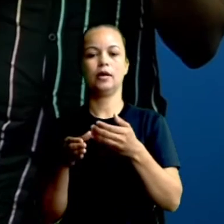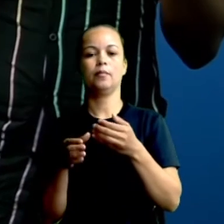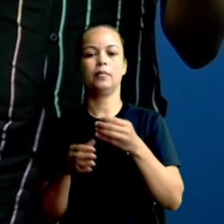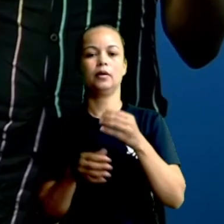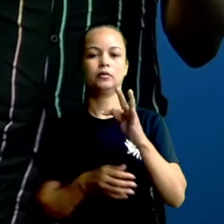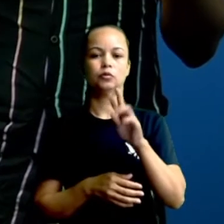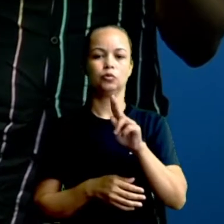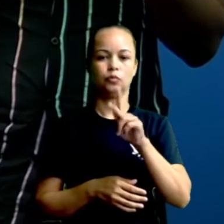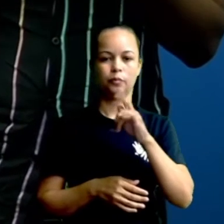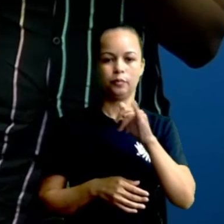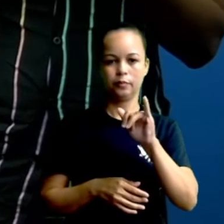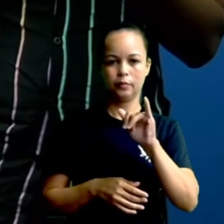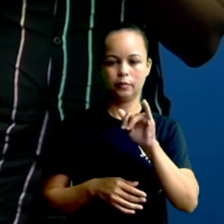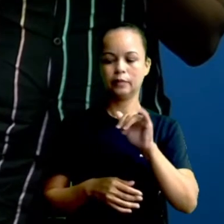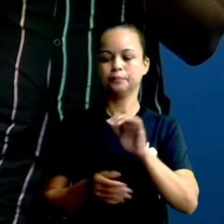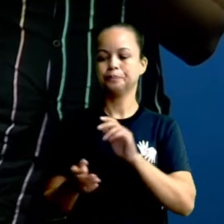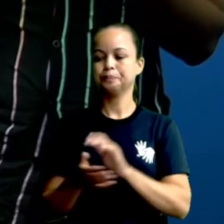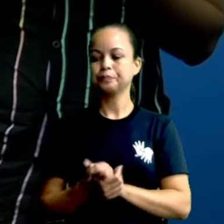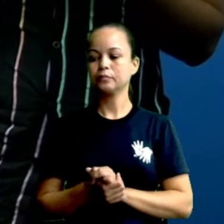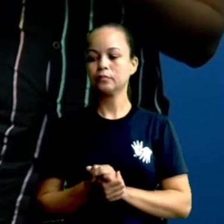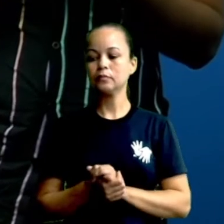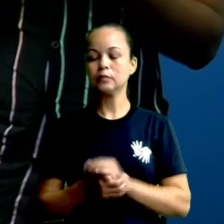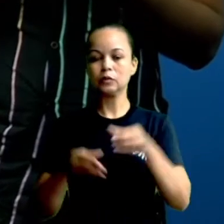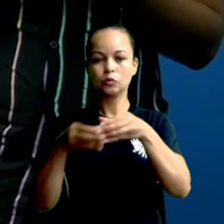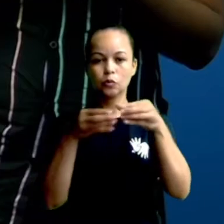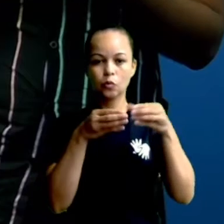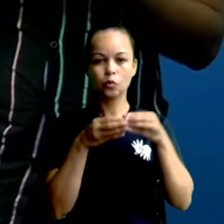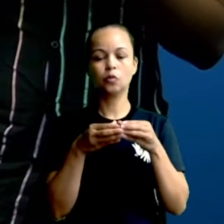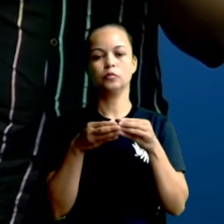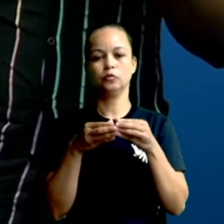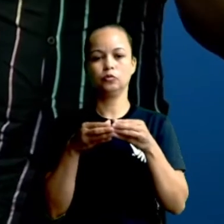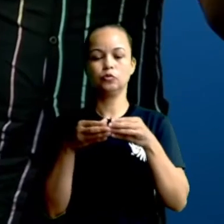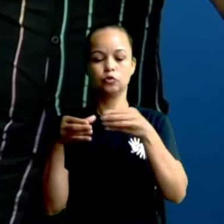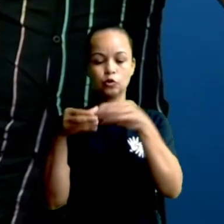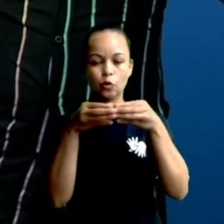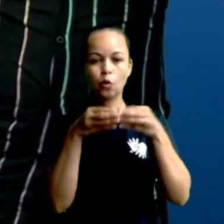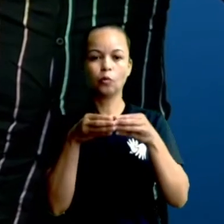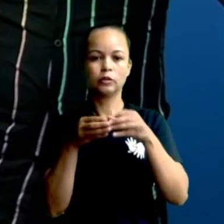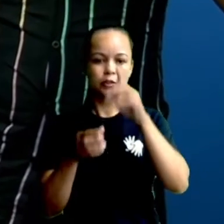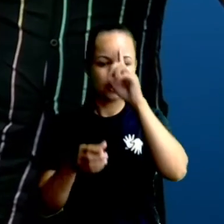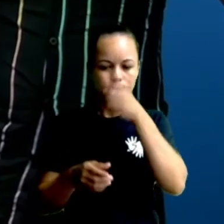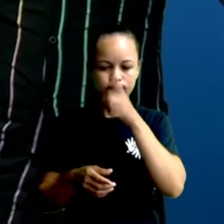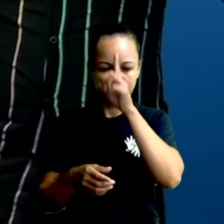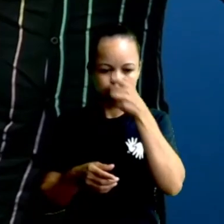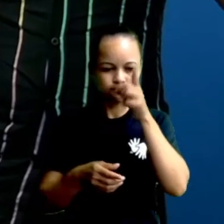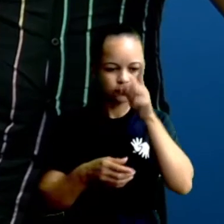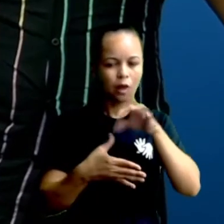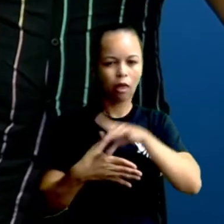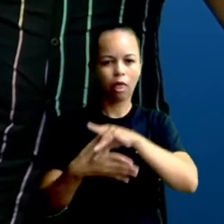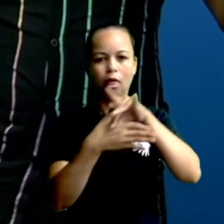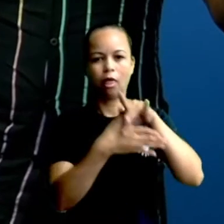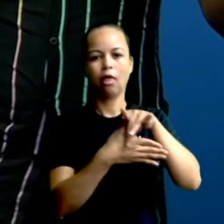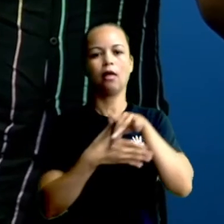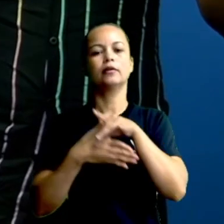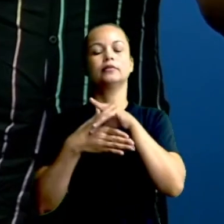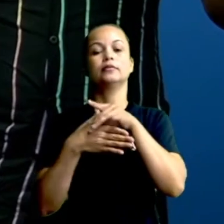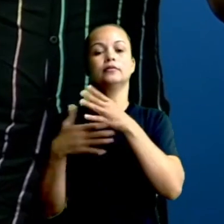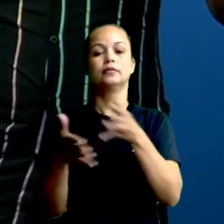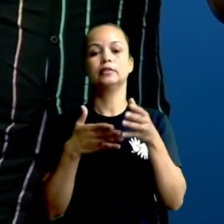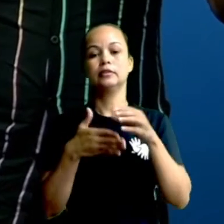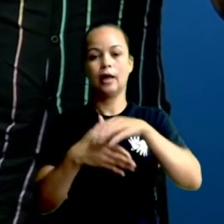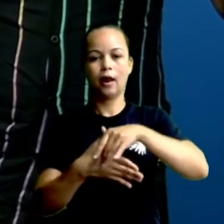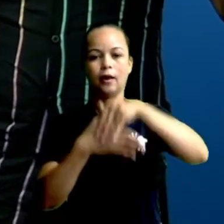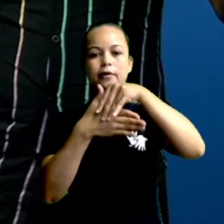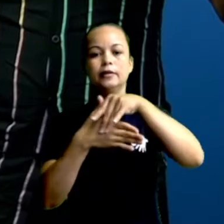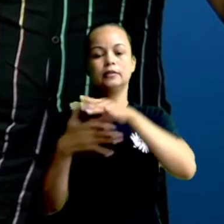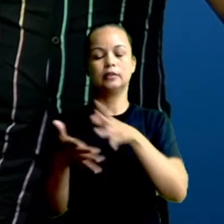As decisões eram tomadas em conjuntos pela liderança, né? Tinham as lideranças nas aldeias, né? E aí